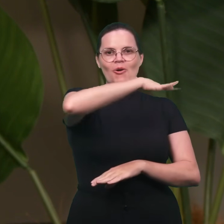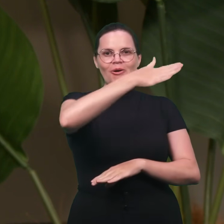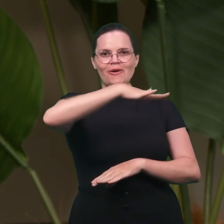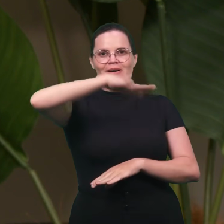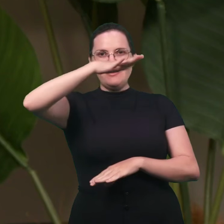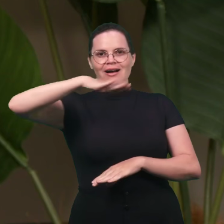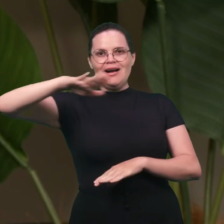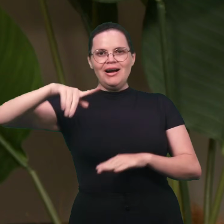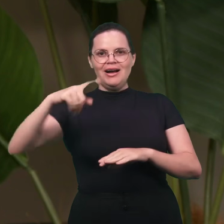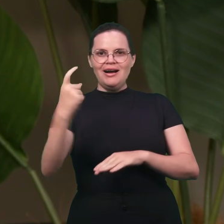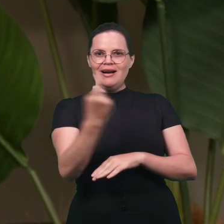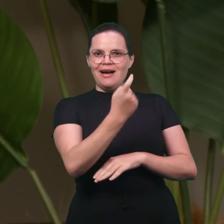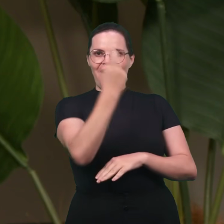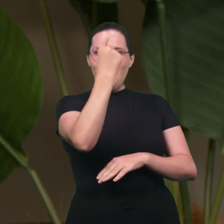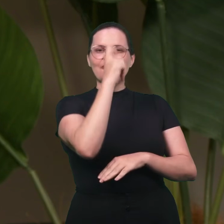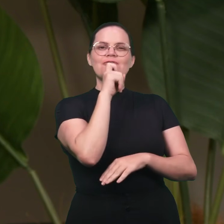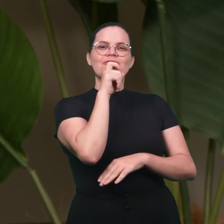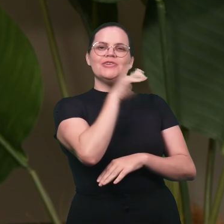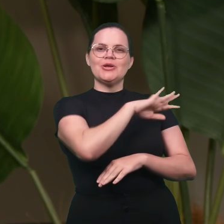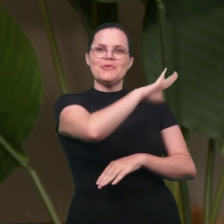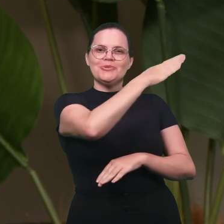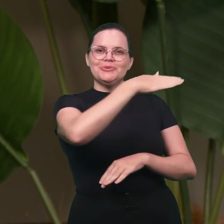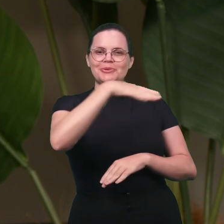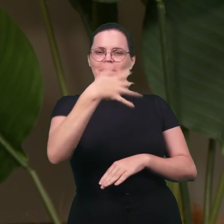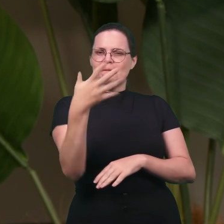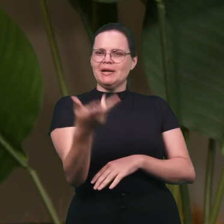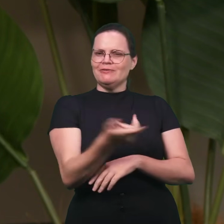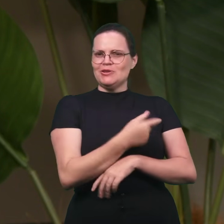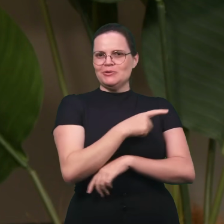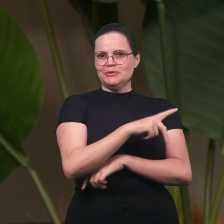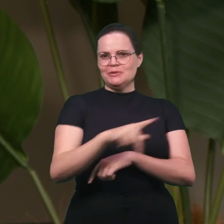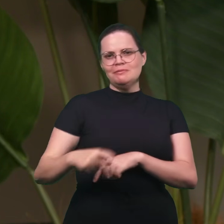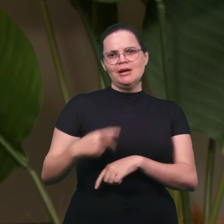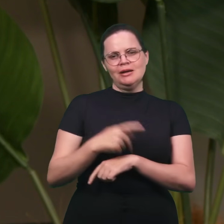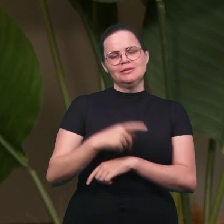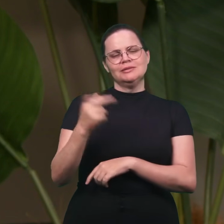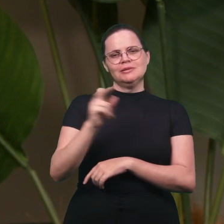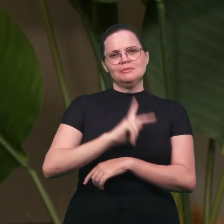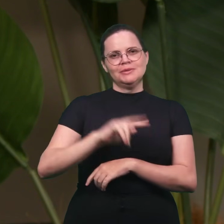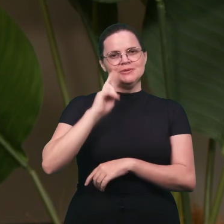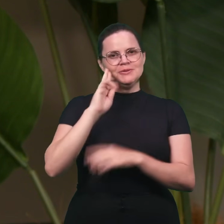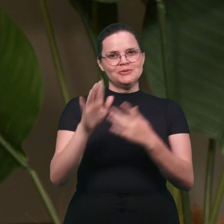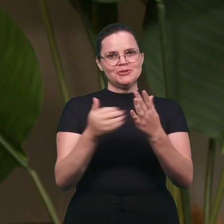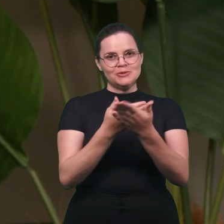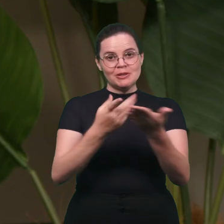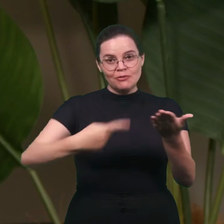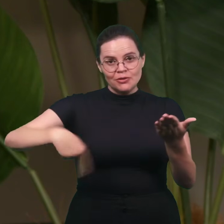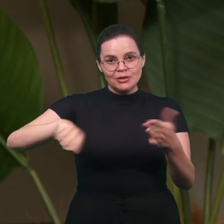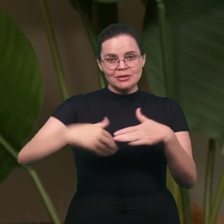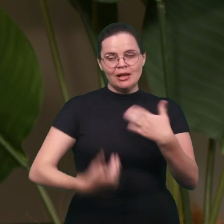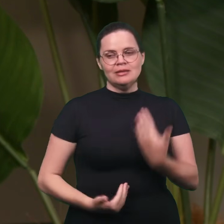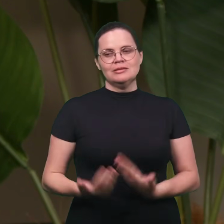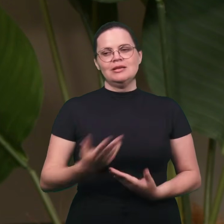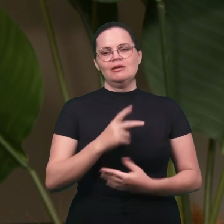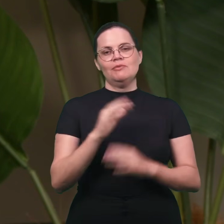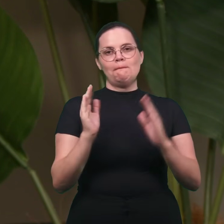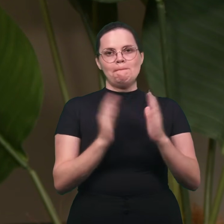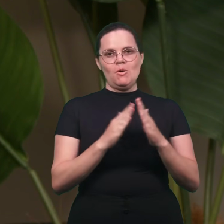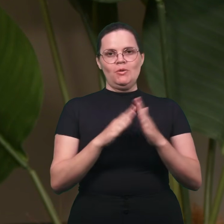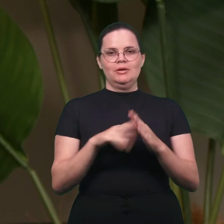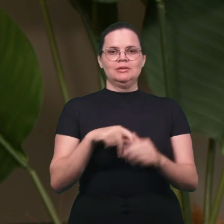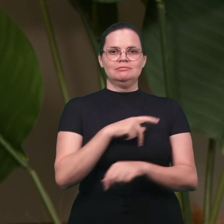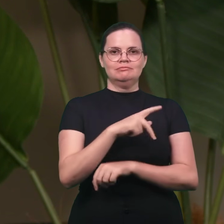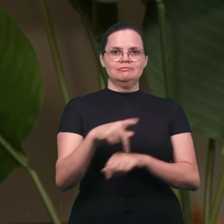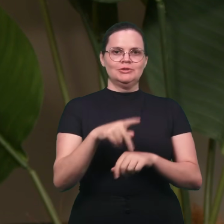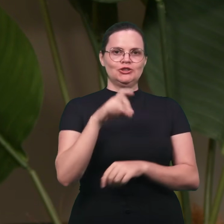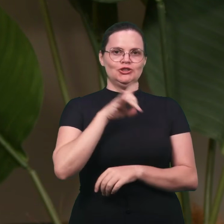maravilhoso. Então, a paz do Senhor Jesus, queridos irmãos do Chile. E agora nós vamos dar início a este